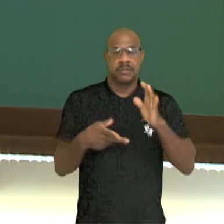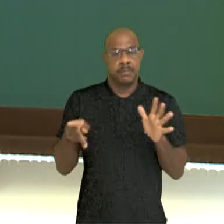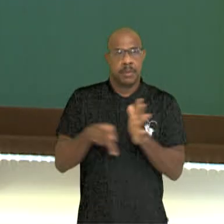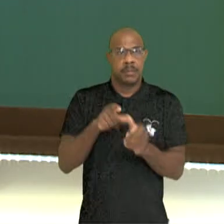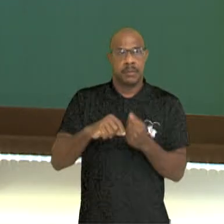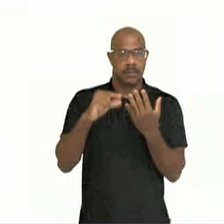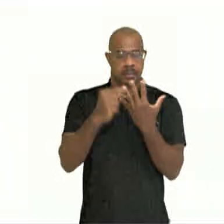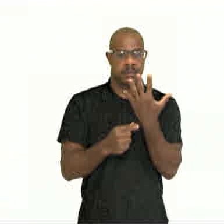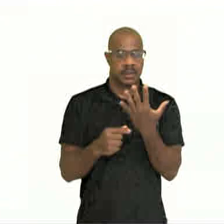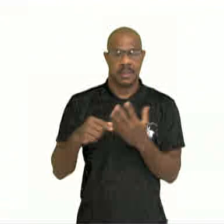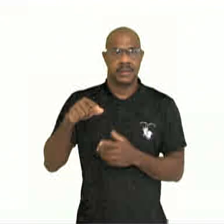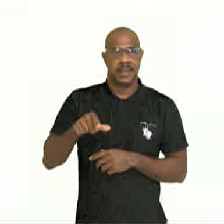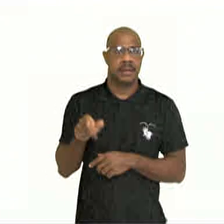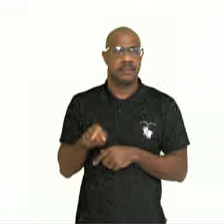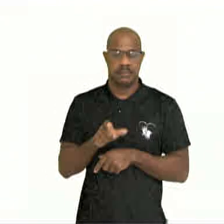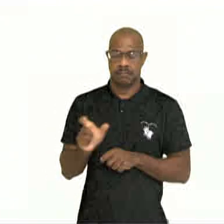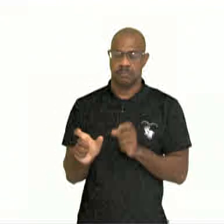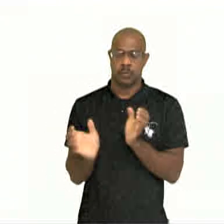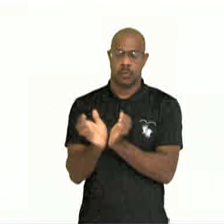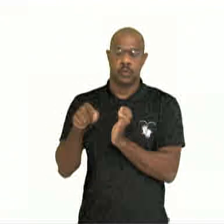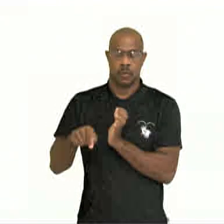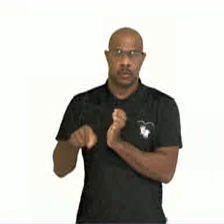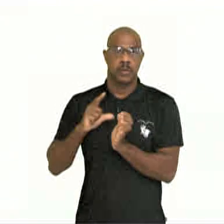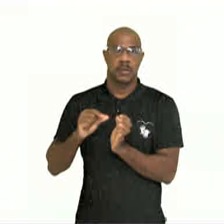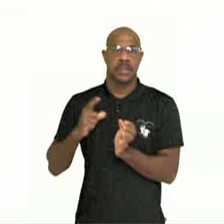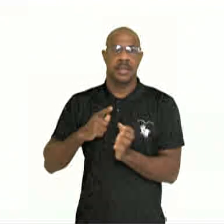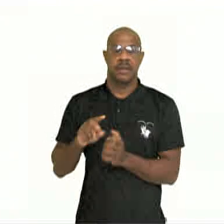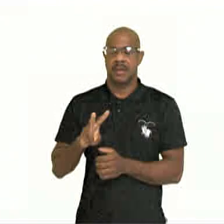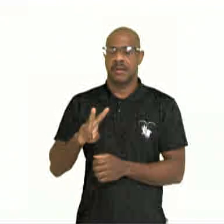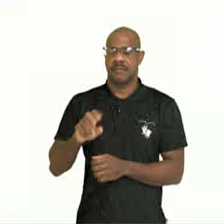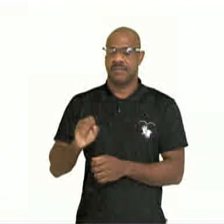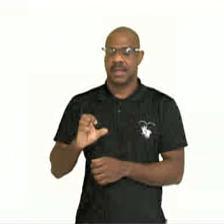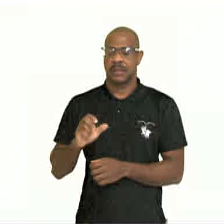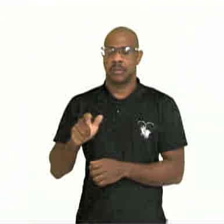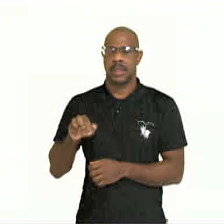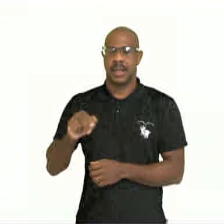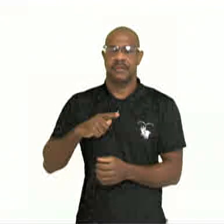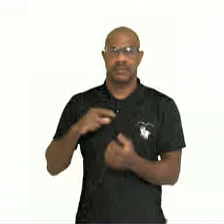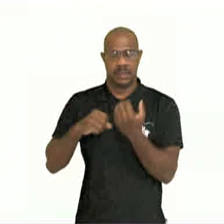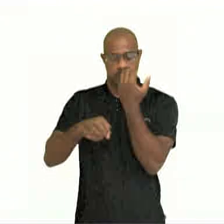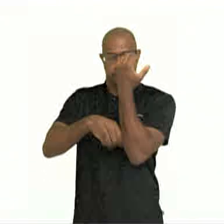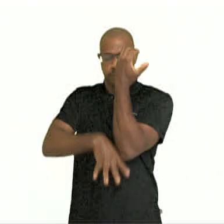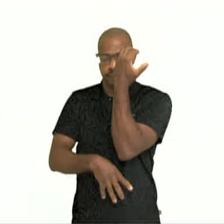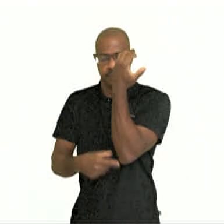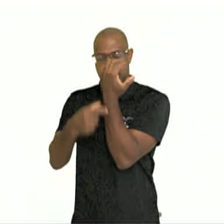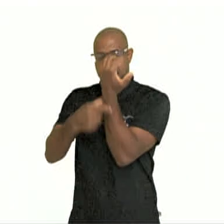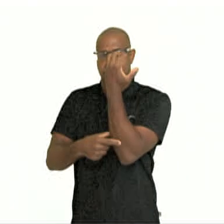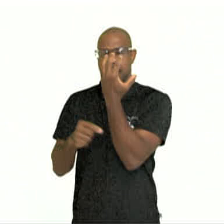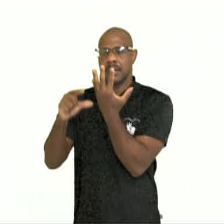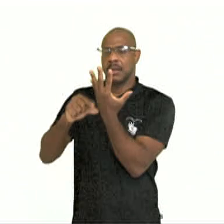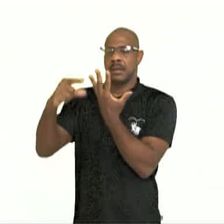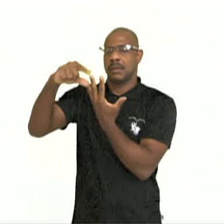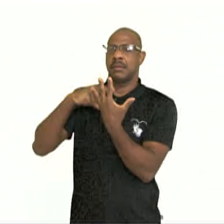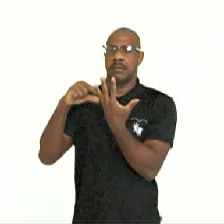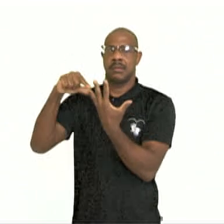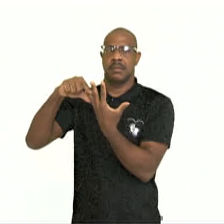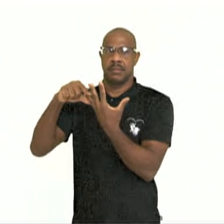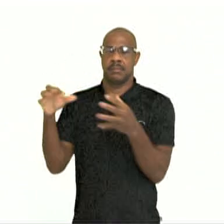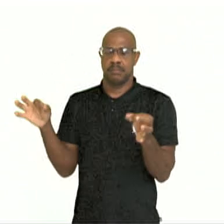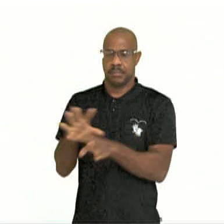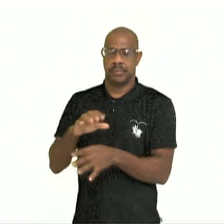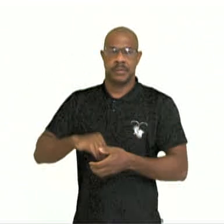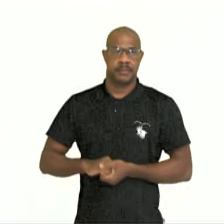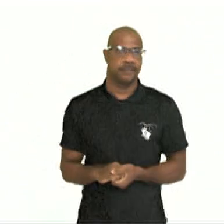da pteridófita é que elas são vasculares, possuem raiz, caule e folhas. Com relação